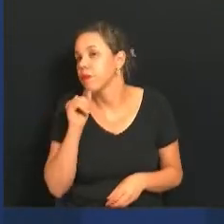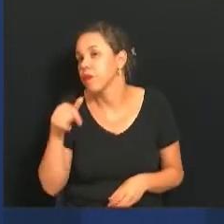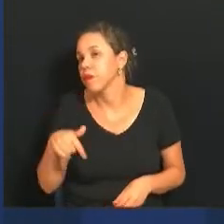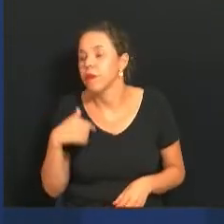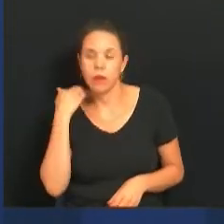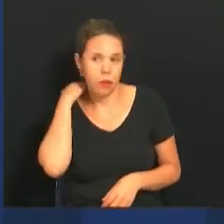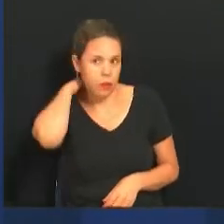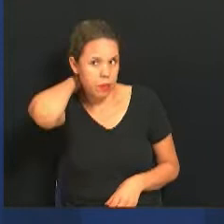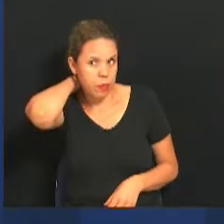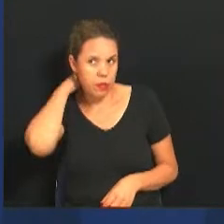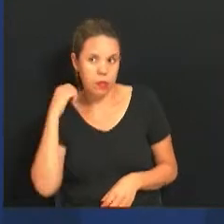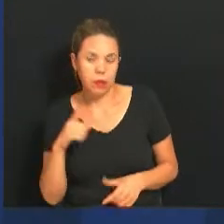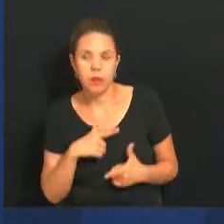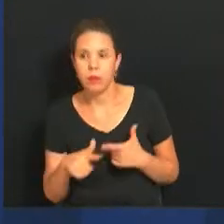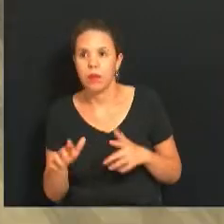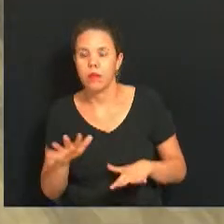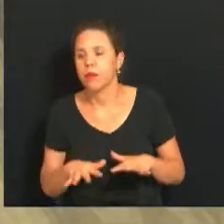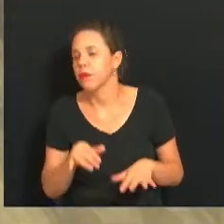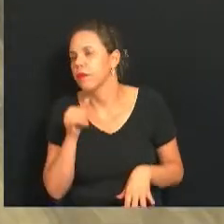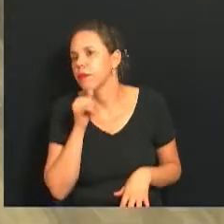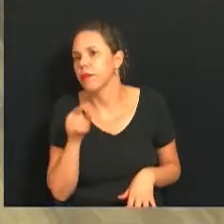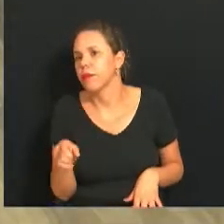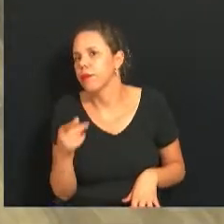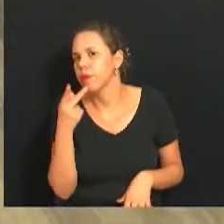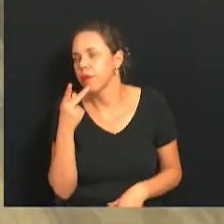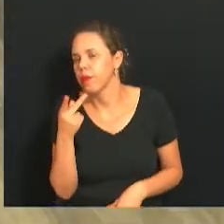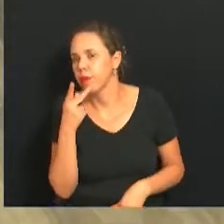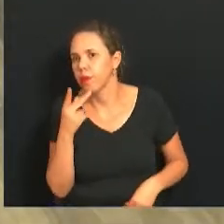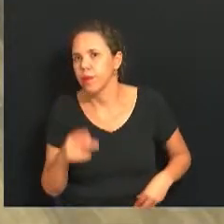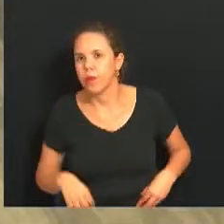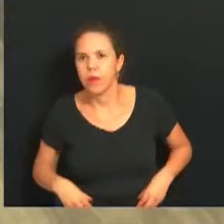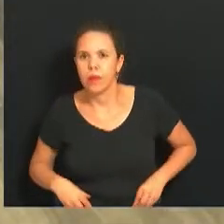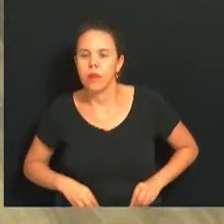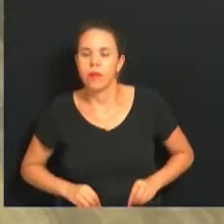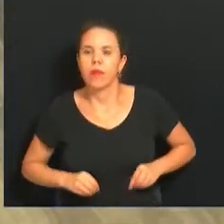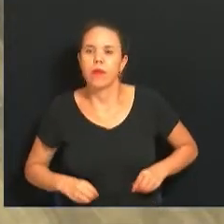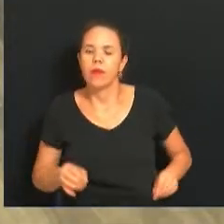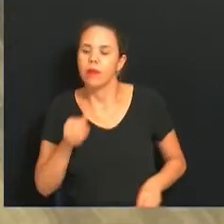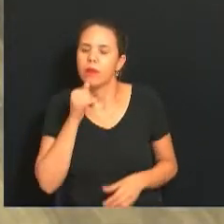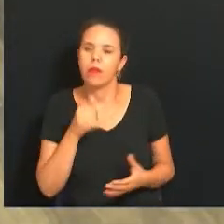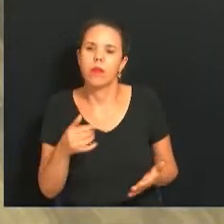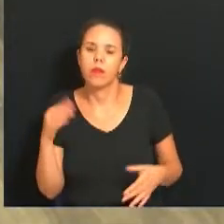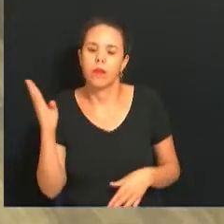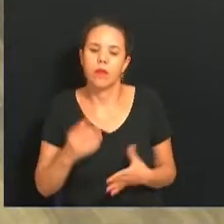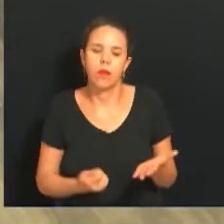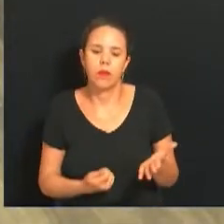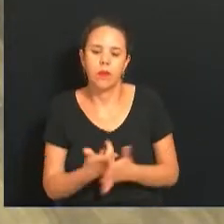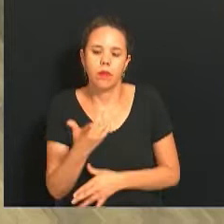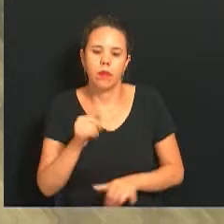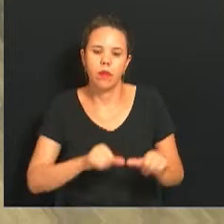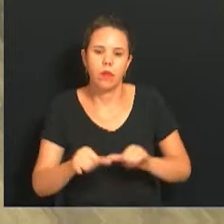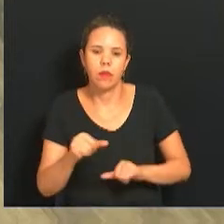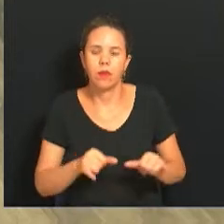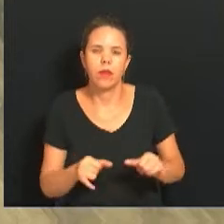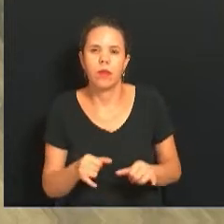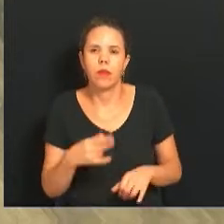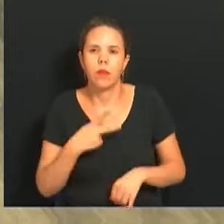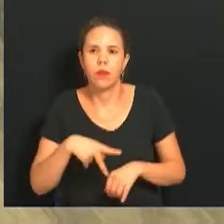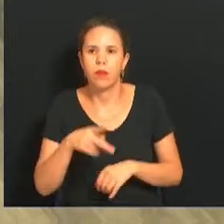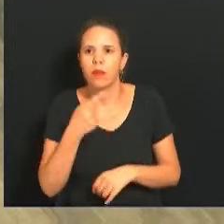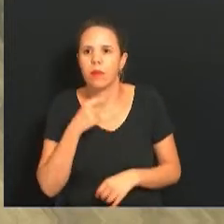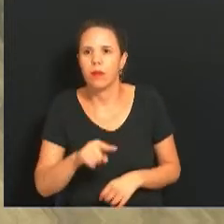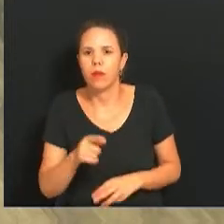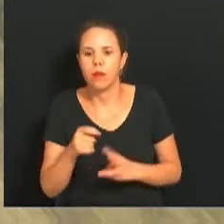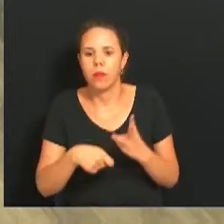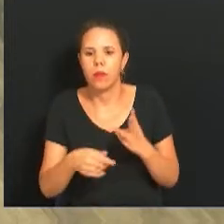que lidar com algumas situações? Você citou, por exemplo, a questão dos fertilizantes. Já saiu uma notícia, olha, o Brasil tem para os próximos 3